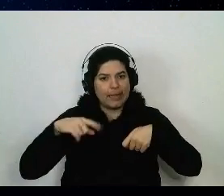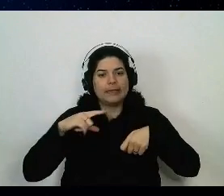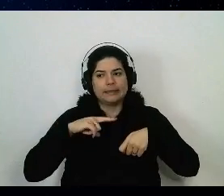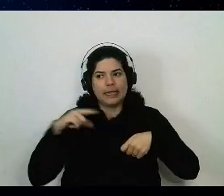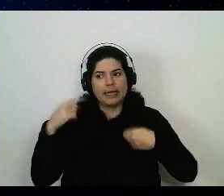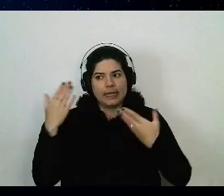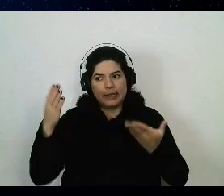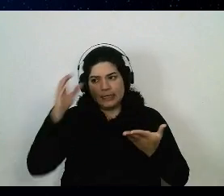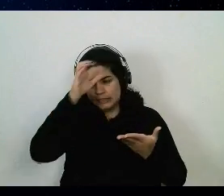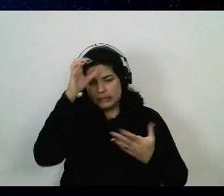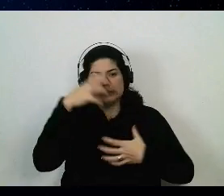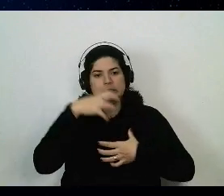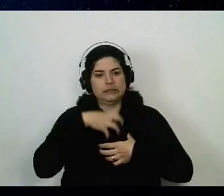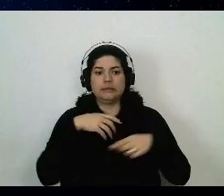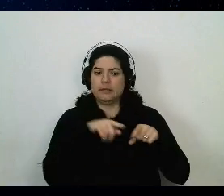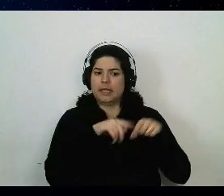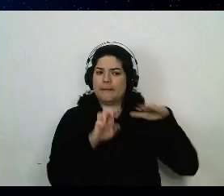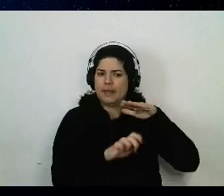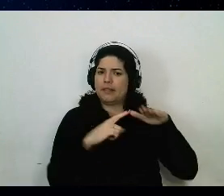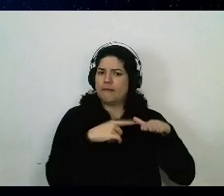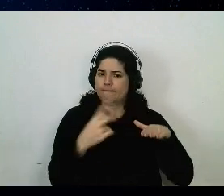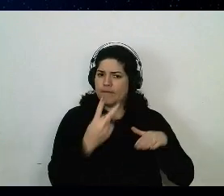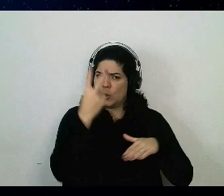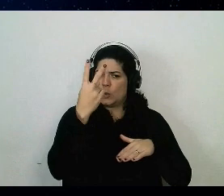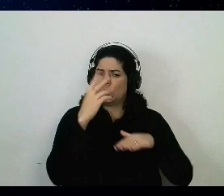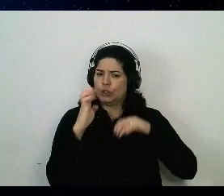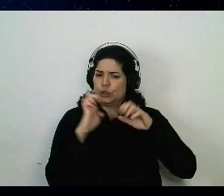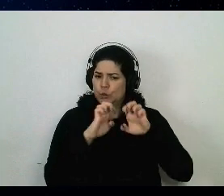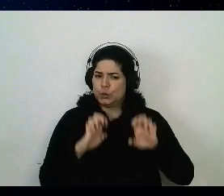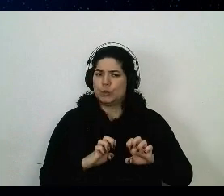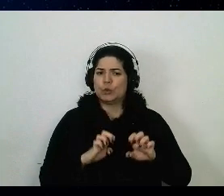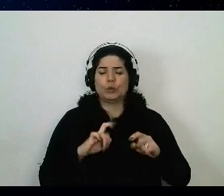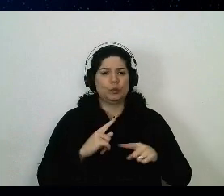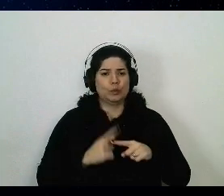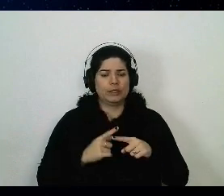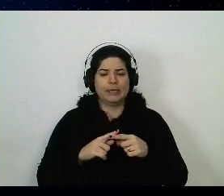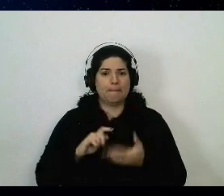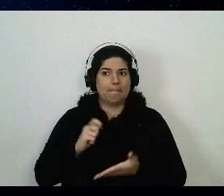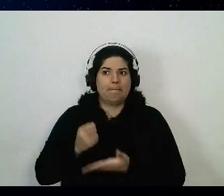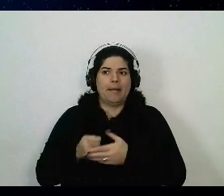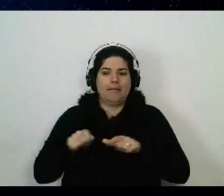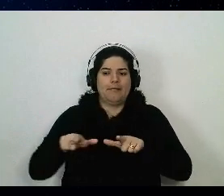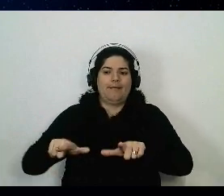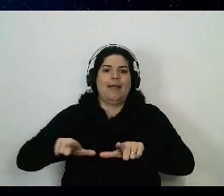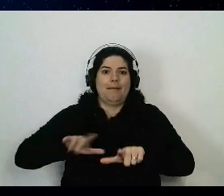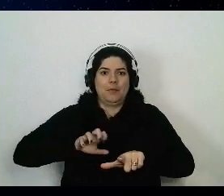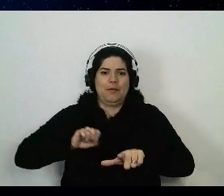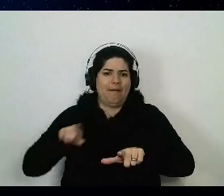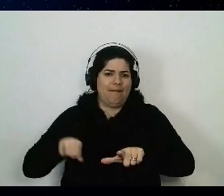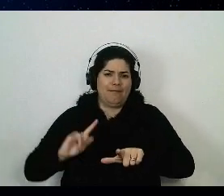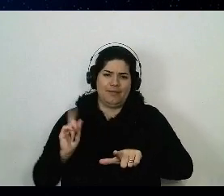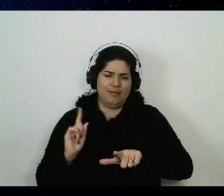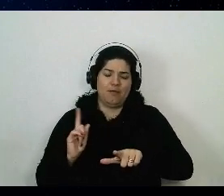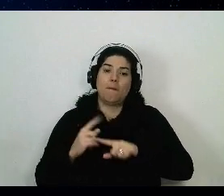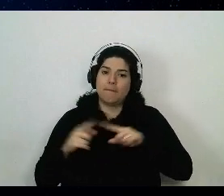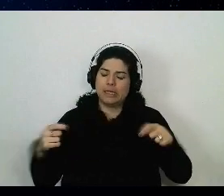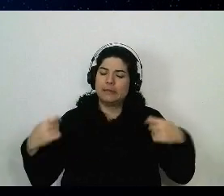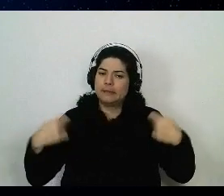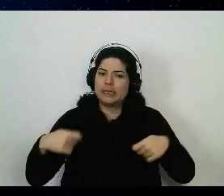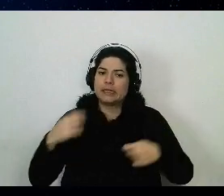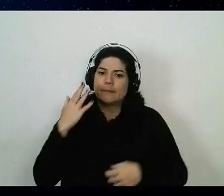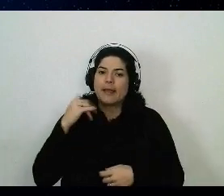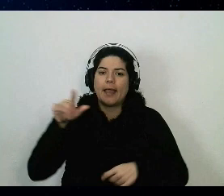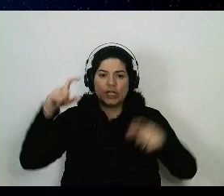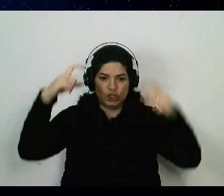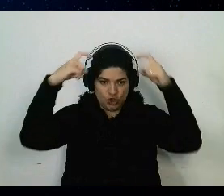para a nossa empresa também, para a nossa estrutura, né? A gente não paga boleto com amor. E a realidade, isso eu trago da Disney, a realidade ela